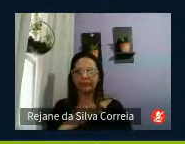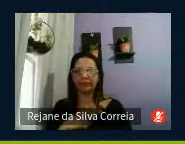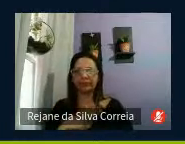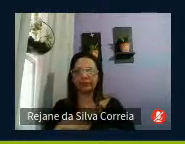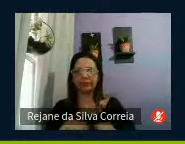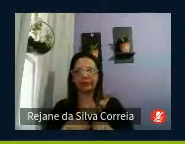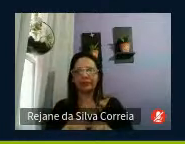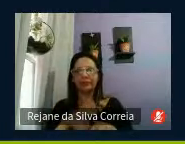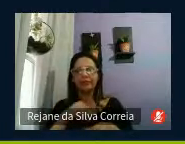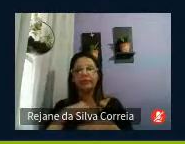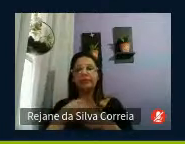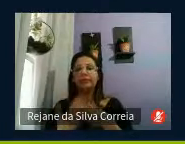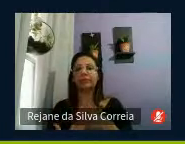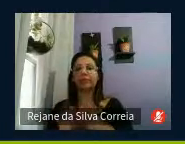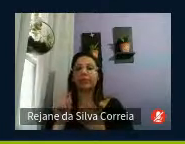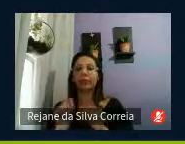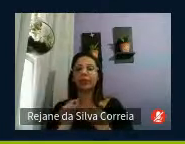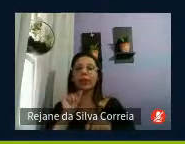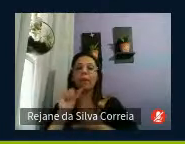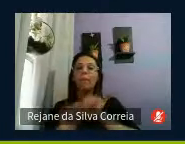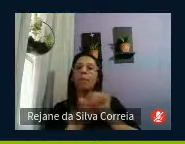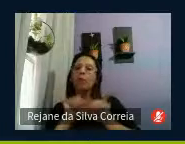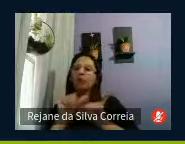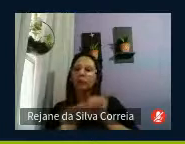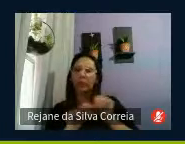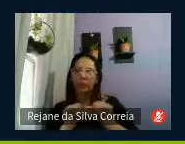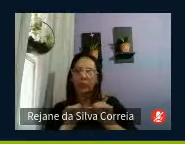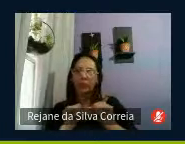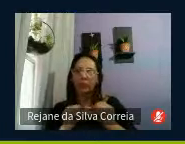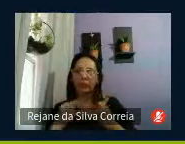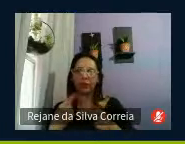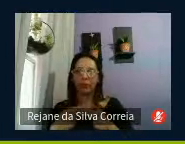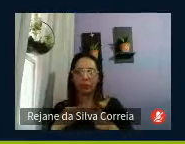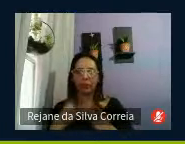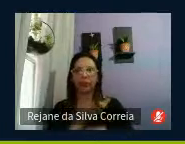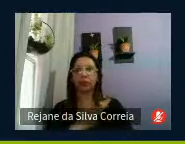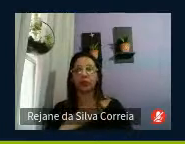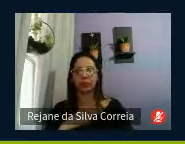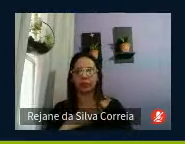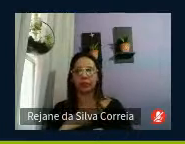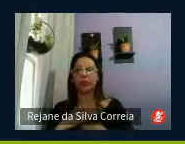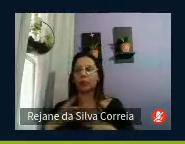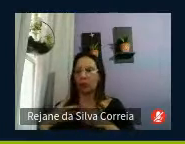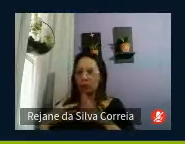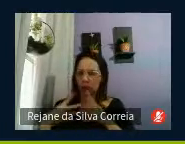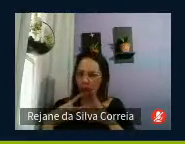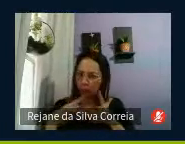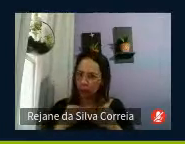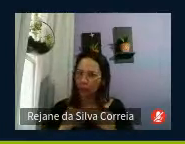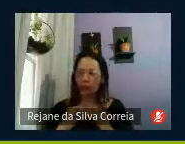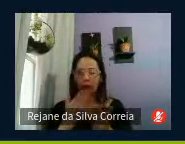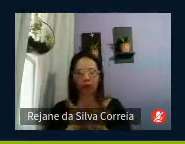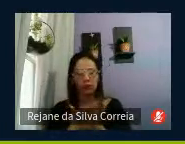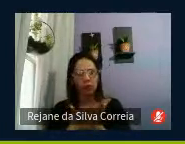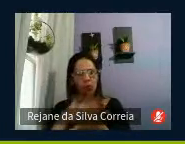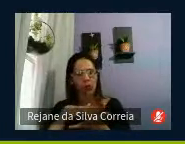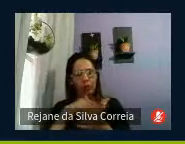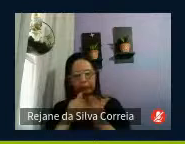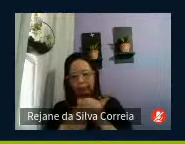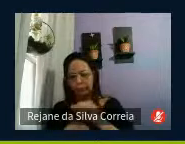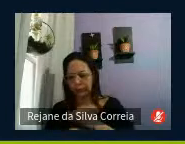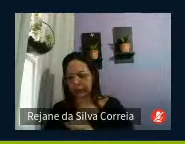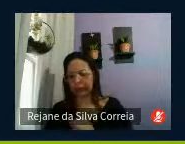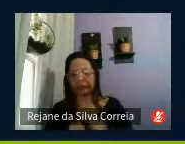bastante aqui a mudança atitudinal, porque nós podemos ter tudo isso, uma escola altamente adaptada, com todos os